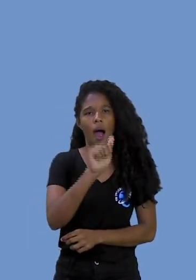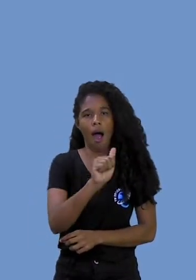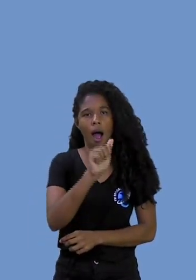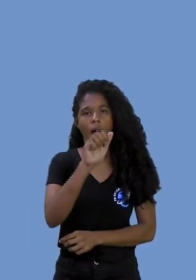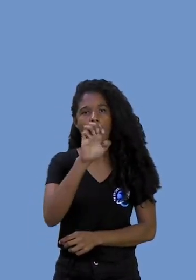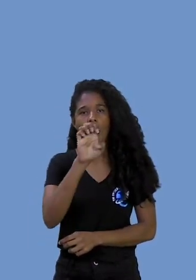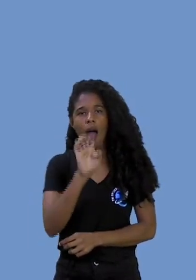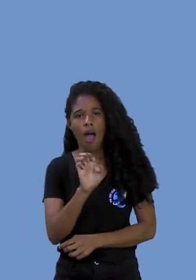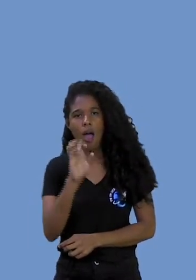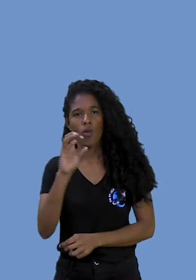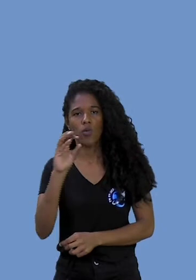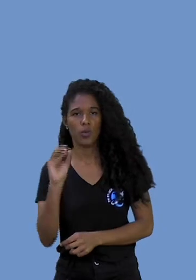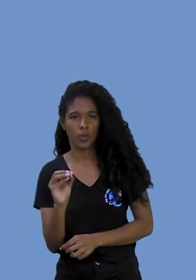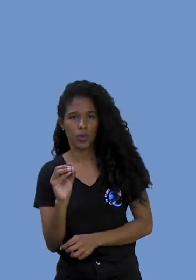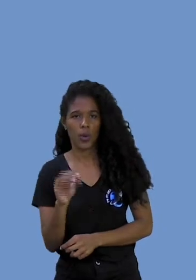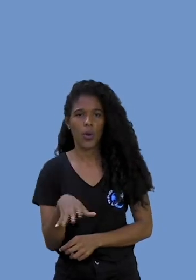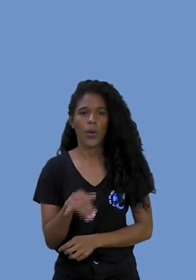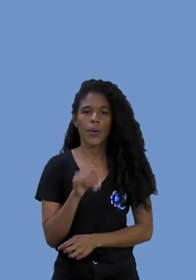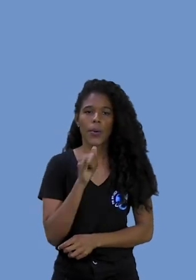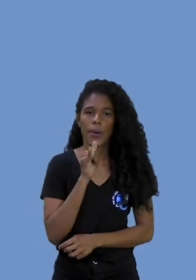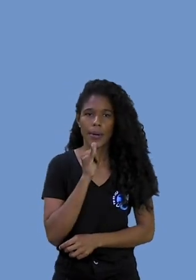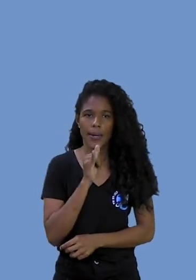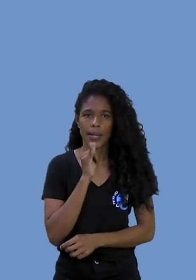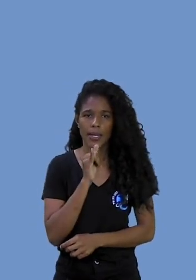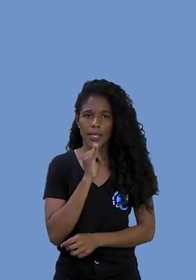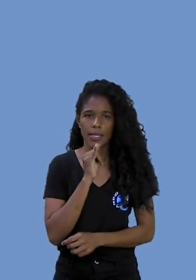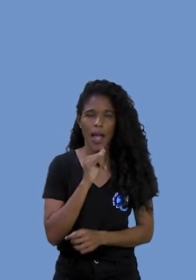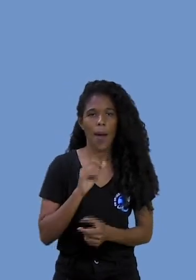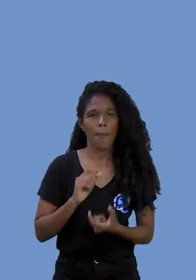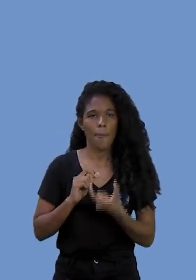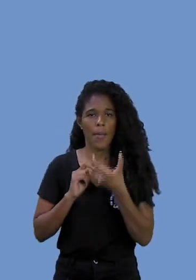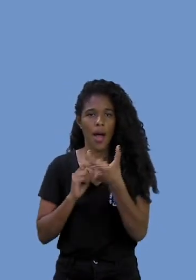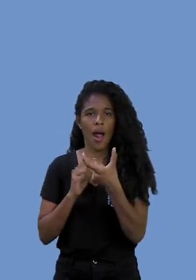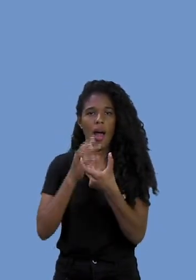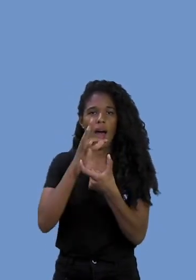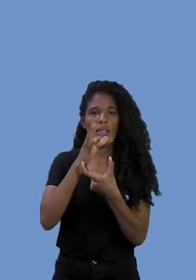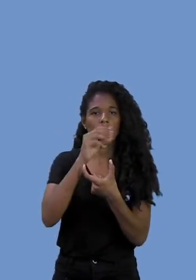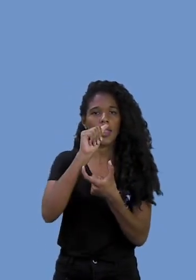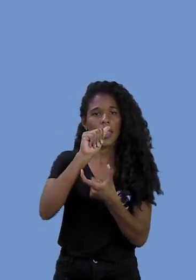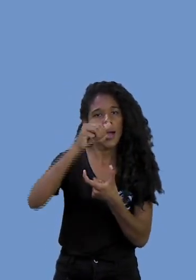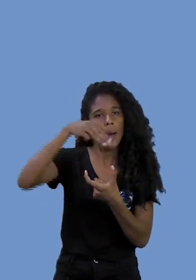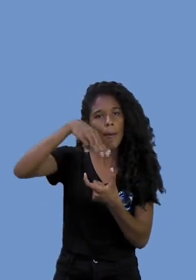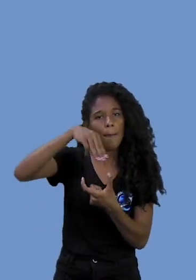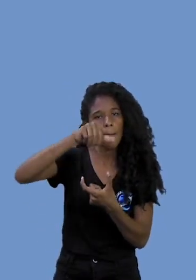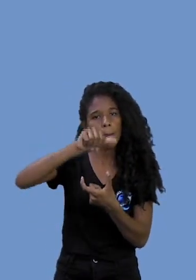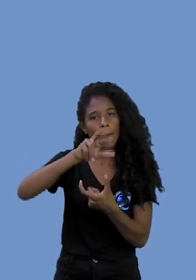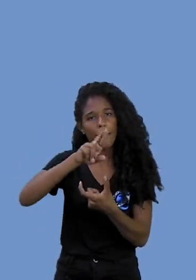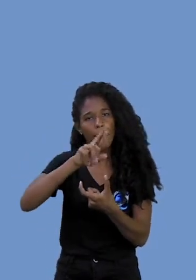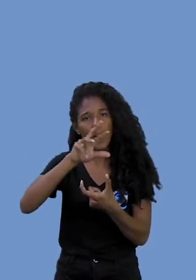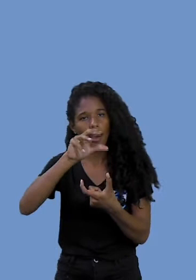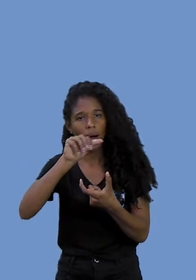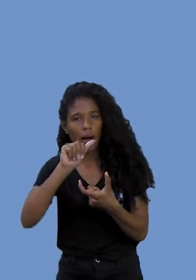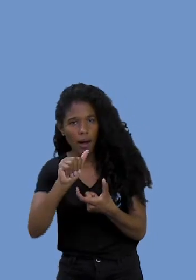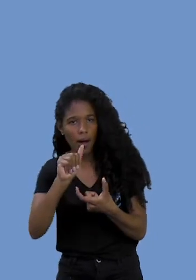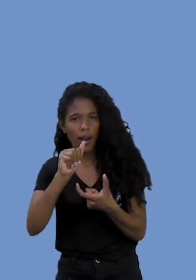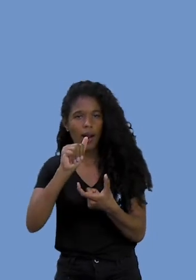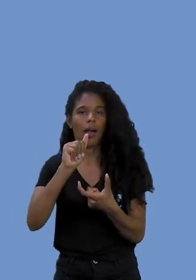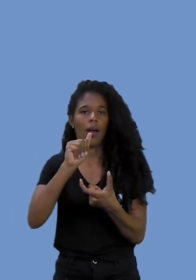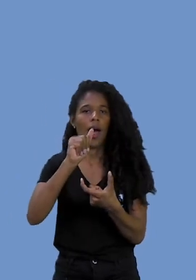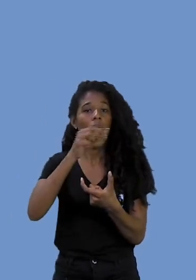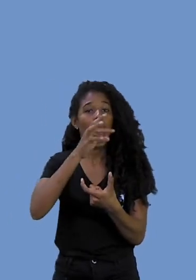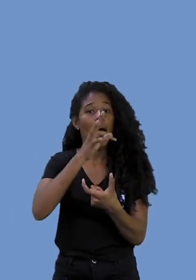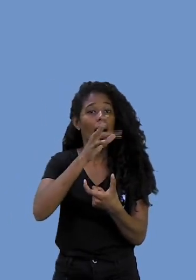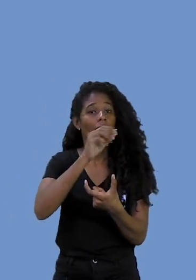coloco um acento circunflexo no primeiro A. Quando eu falo efêmero, eu coloco um acento circunflexo aí no